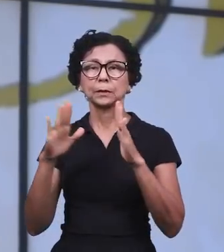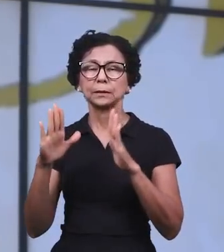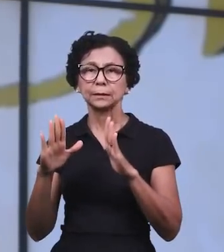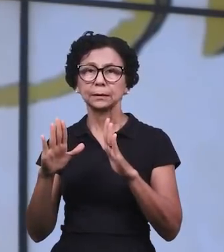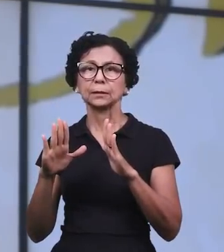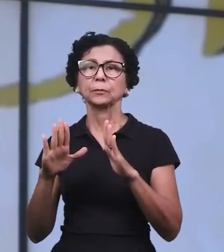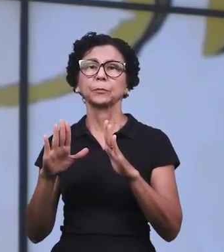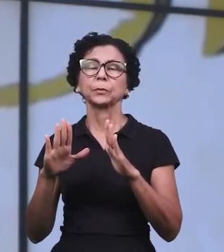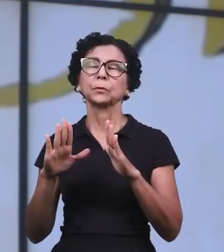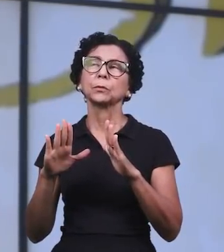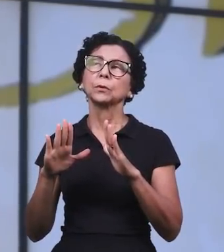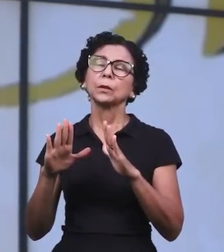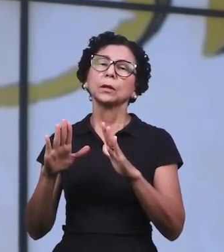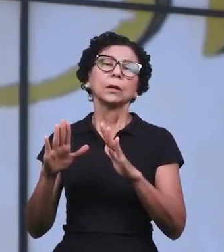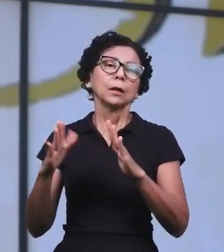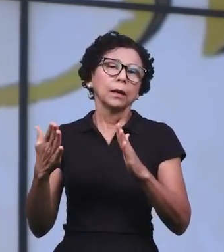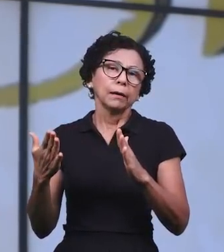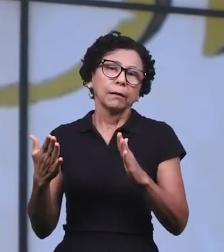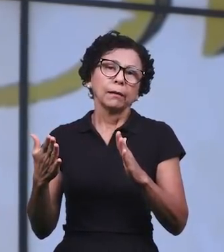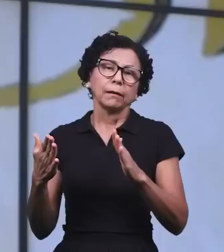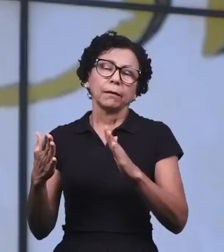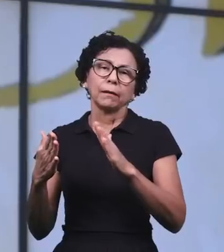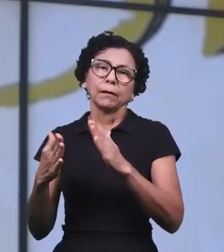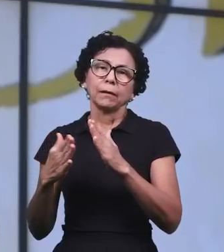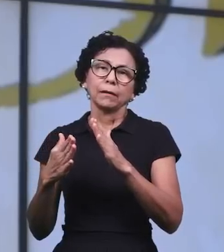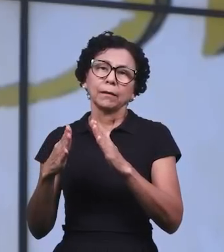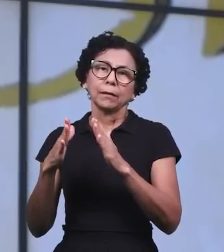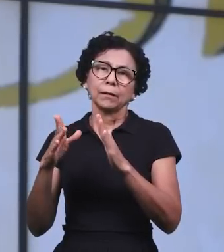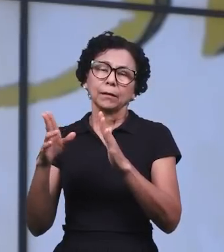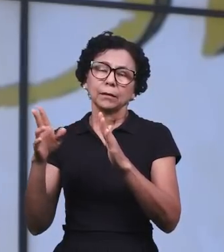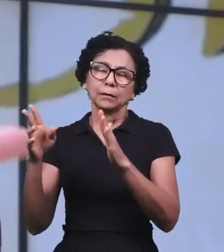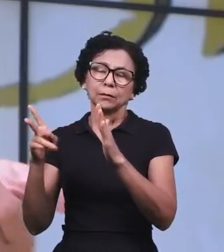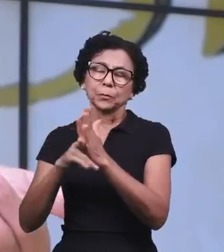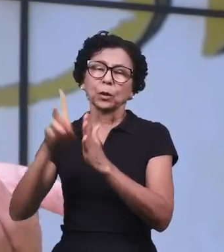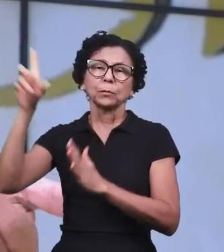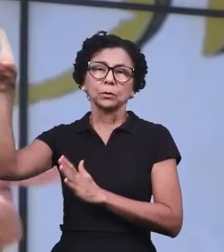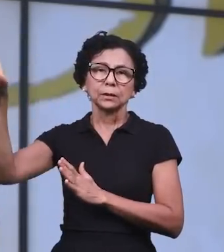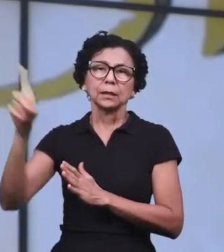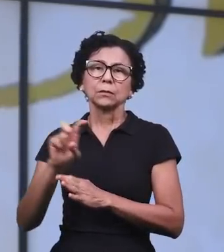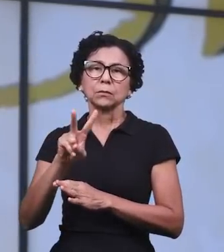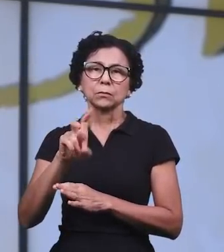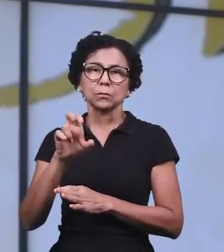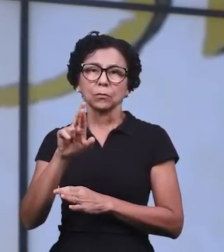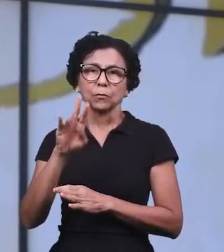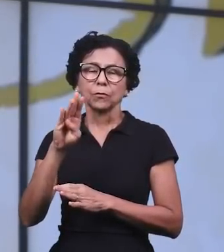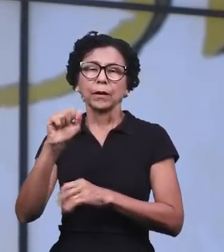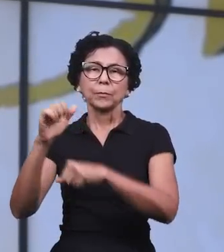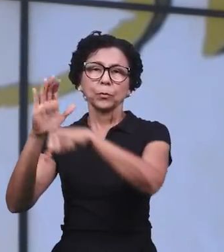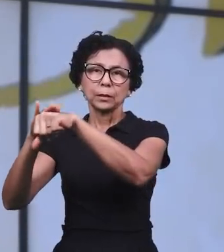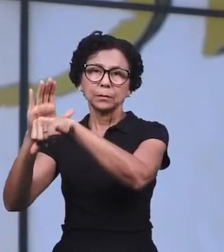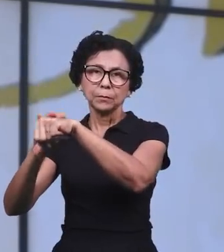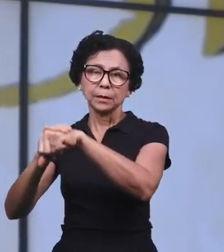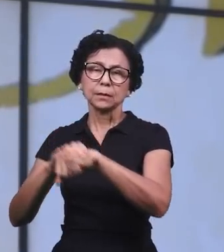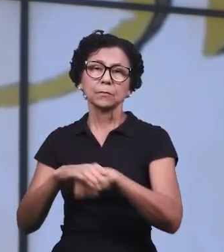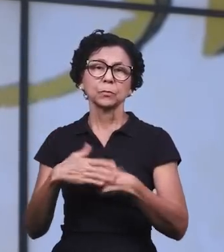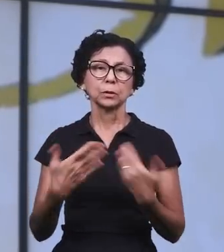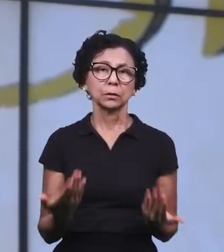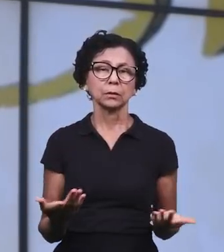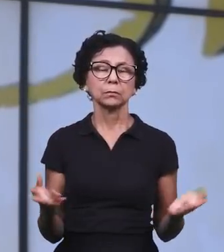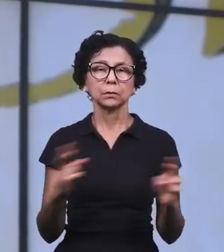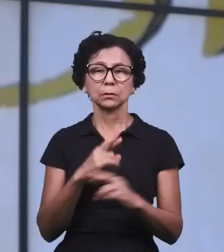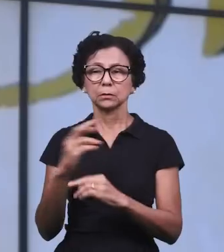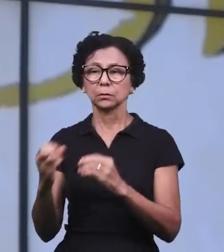Deus, o verbo era Deus. Toda a palavra é um instrumento, tanto na obra criadora quanto na obra redentora.